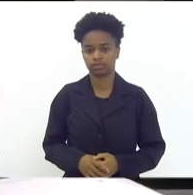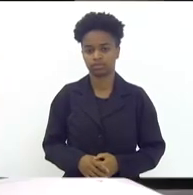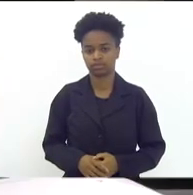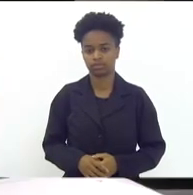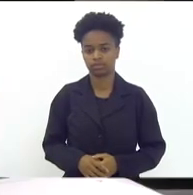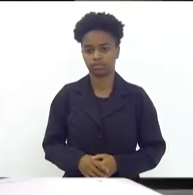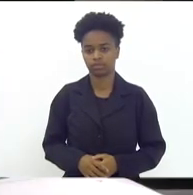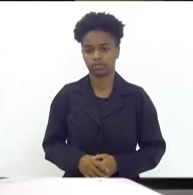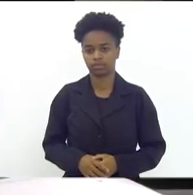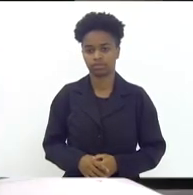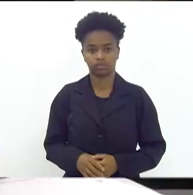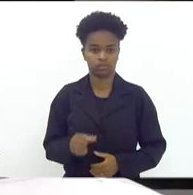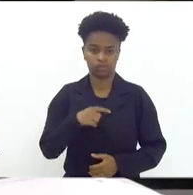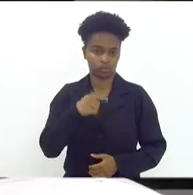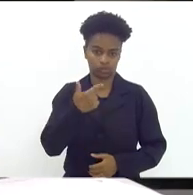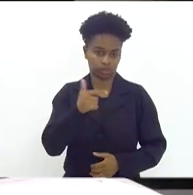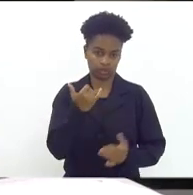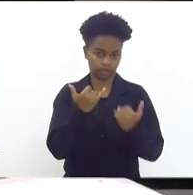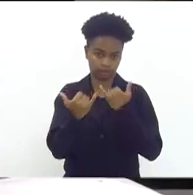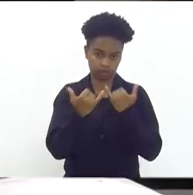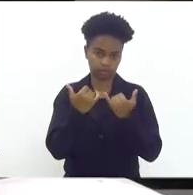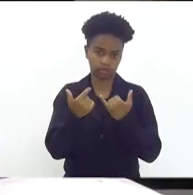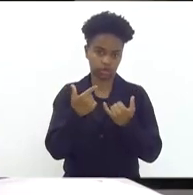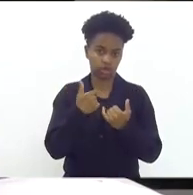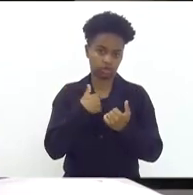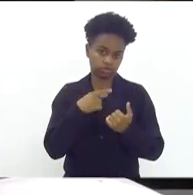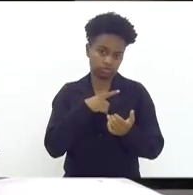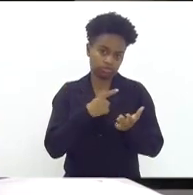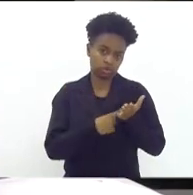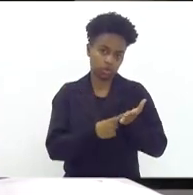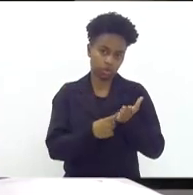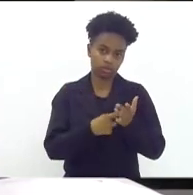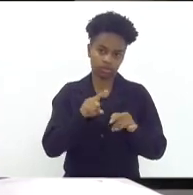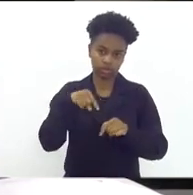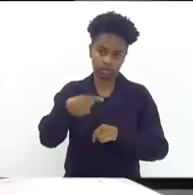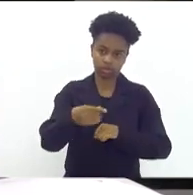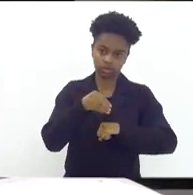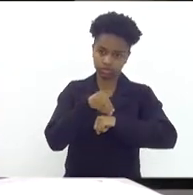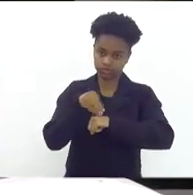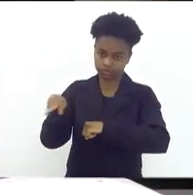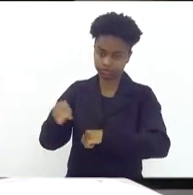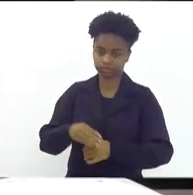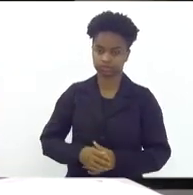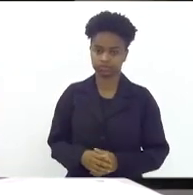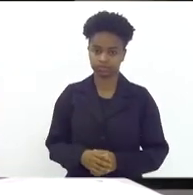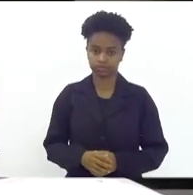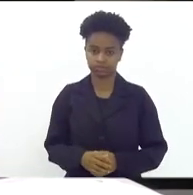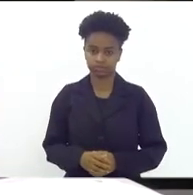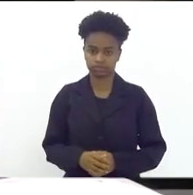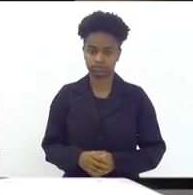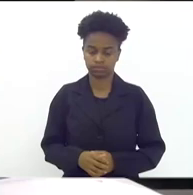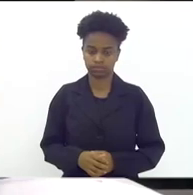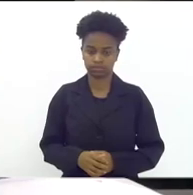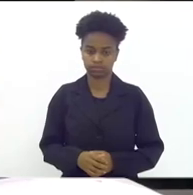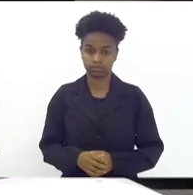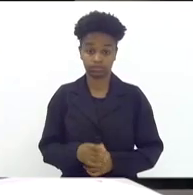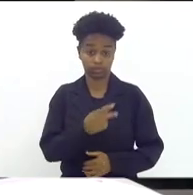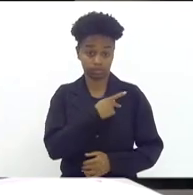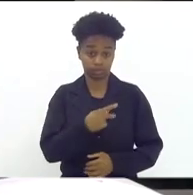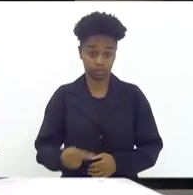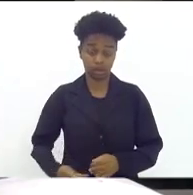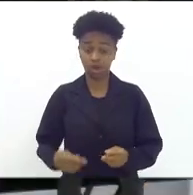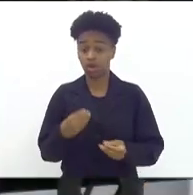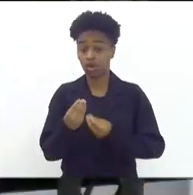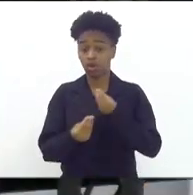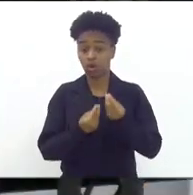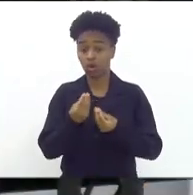excelência eu não tenho essa informação aqui me comprometo é passar para essa para essa comissão Presidente Como se dá